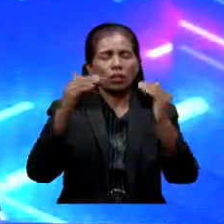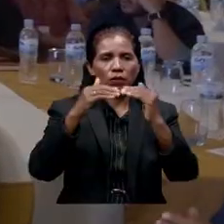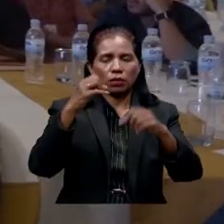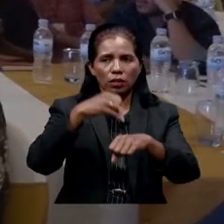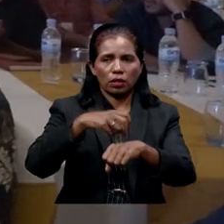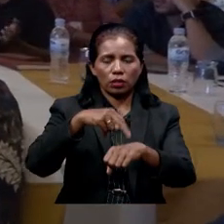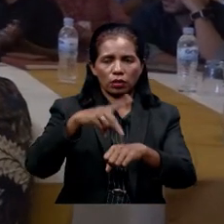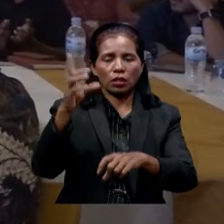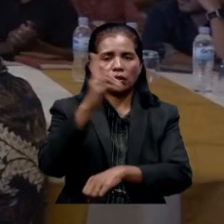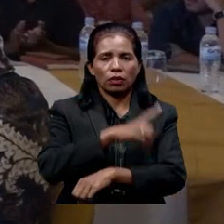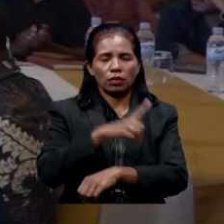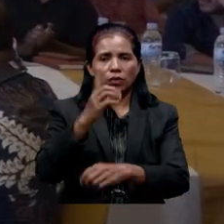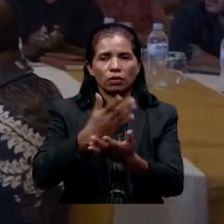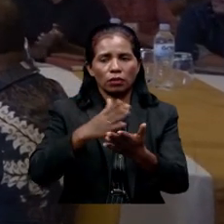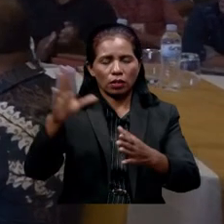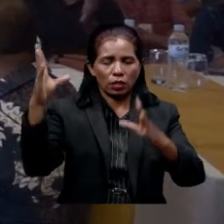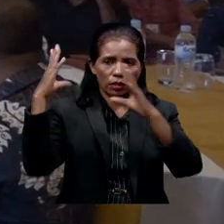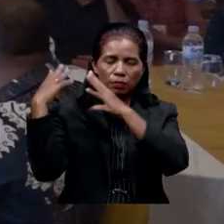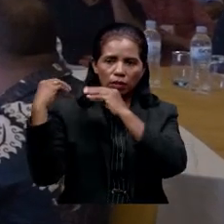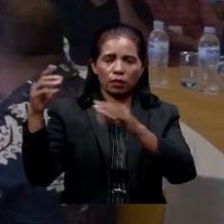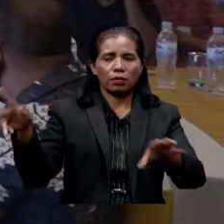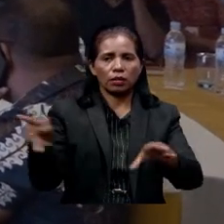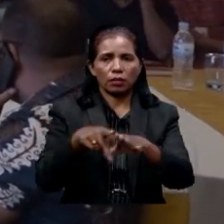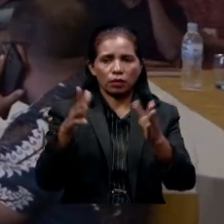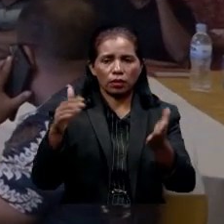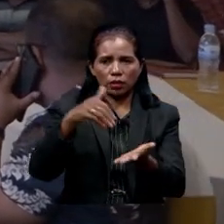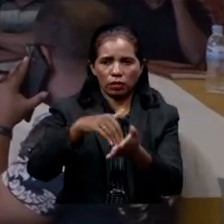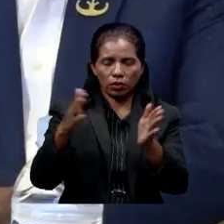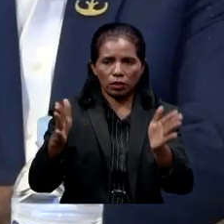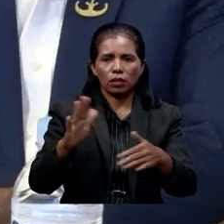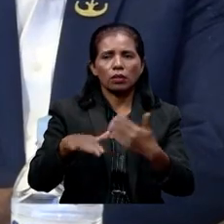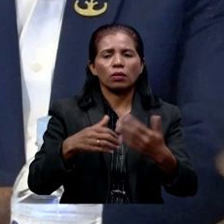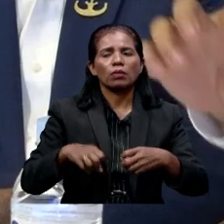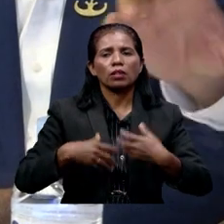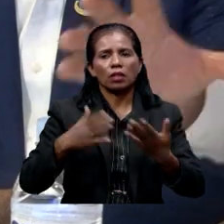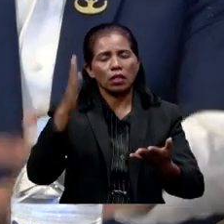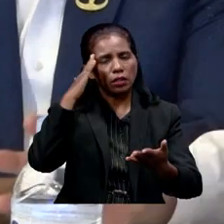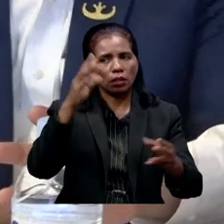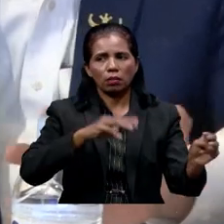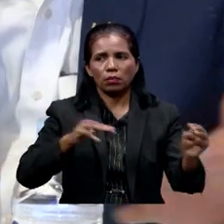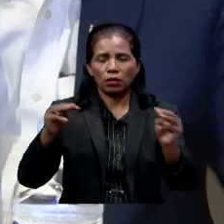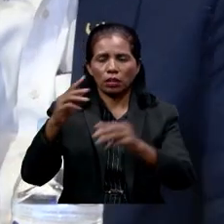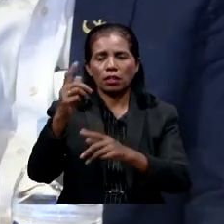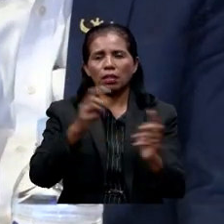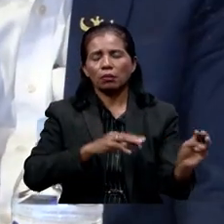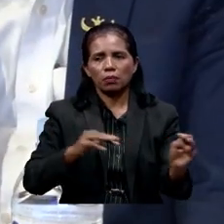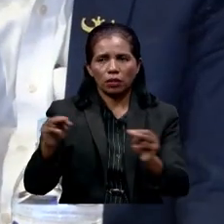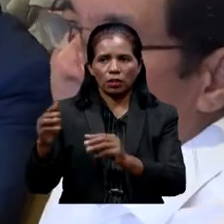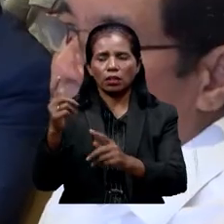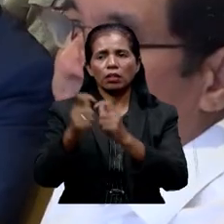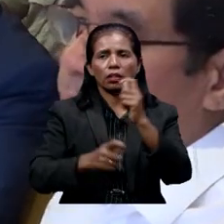internasional lorong ida, orifa experiencia ba participantes liliu estudantes sira o insa atu hatene kona ba mudansa teknologia ya